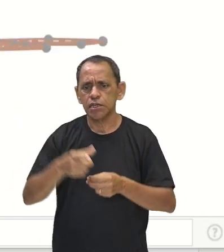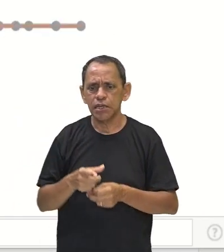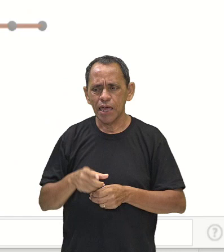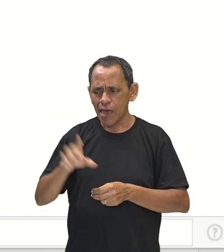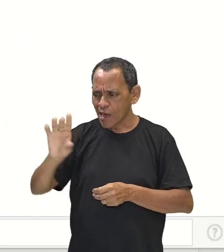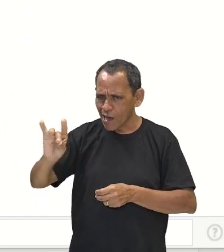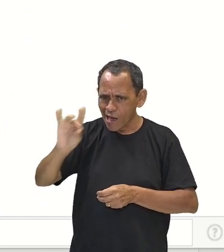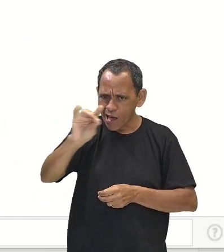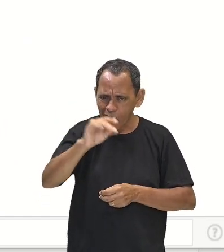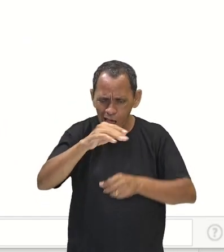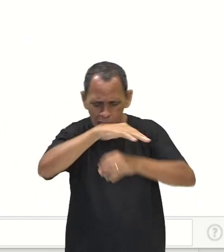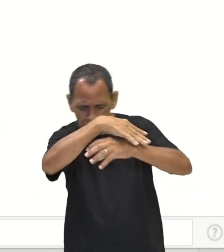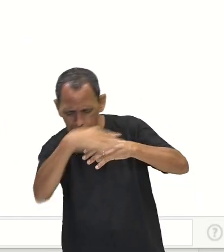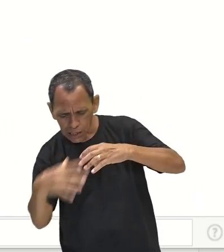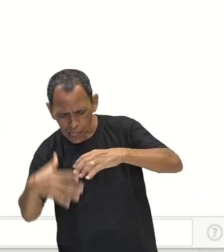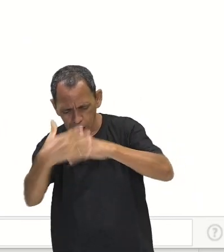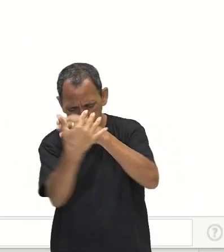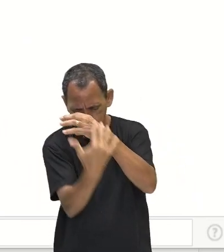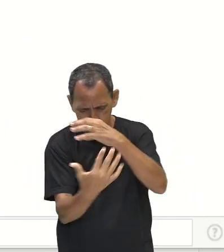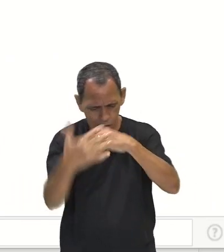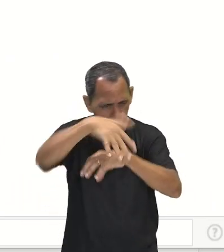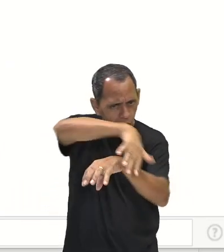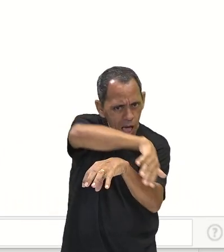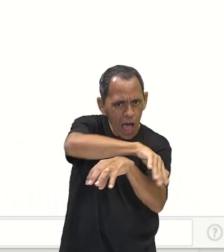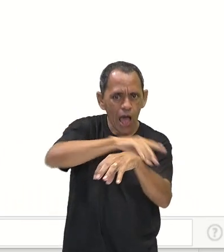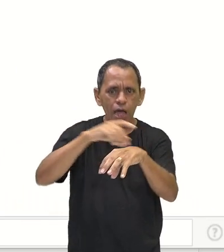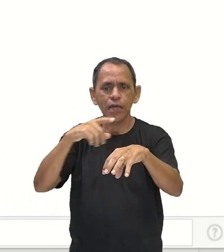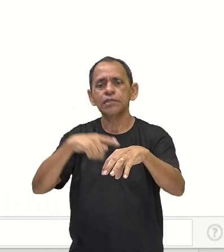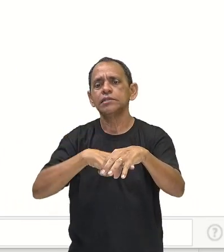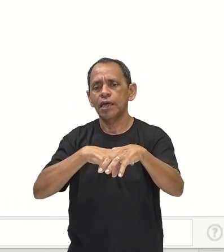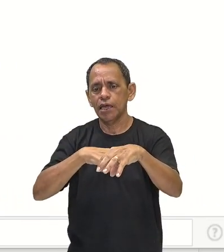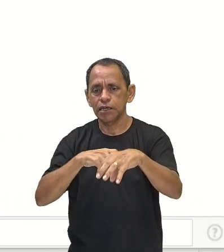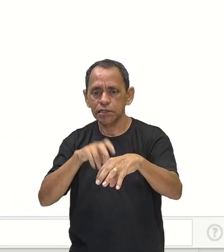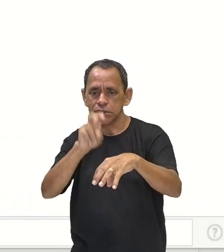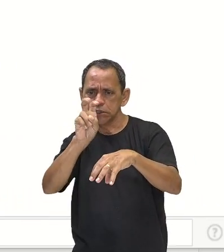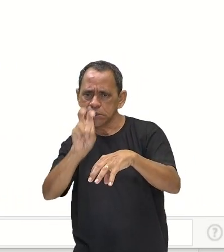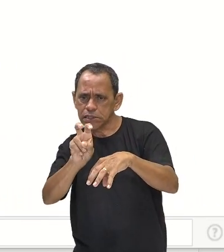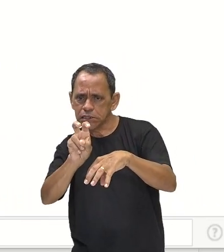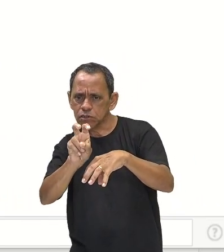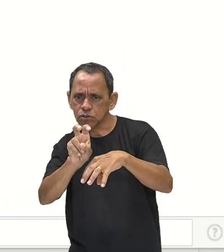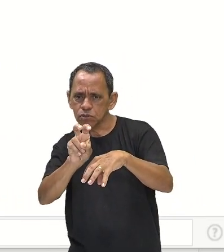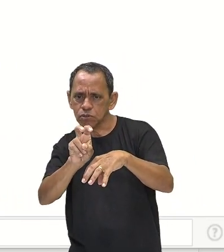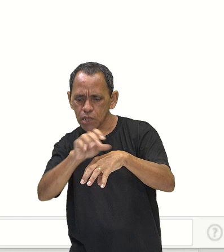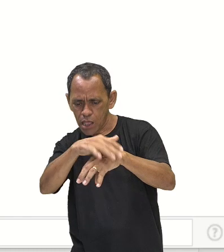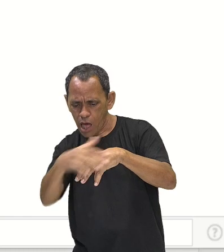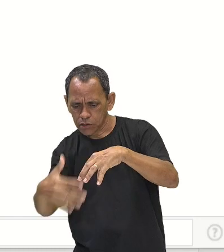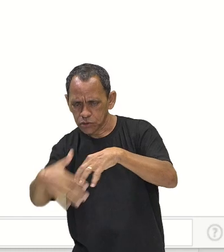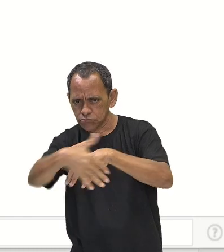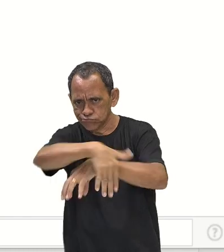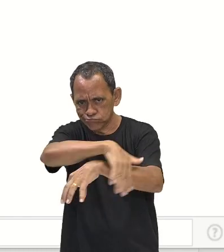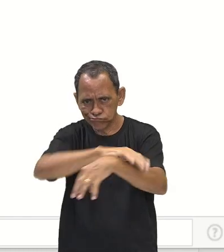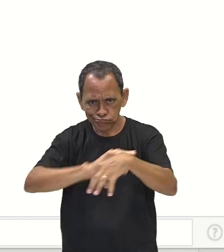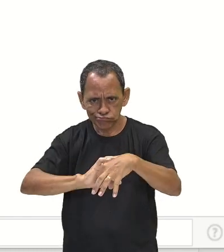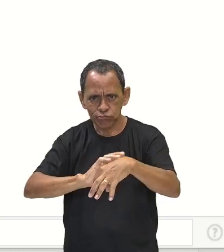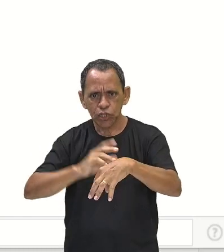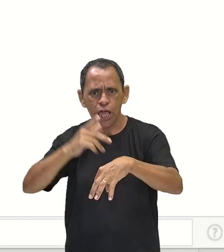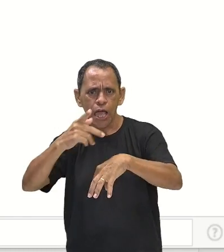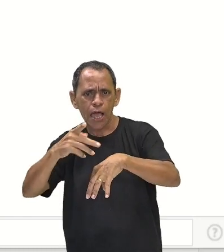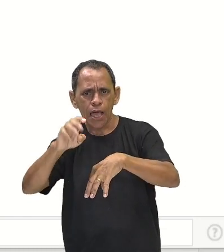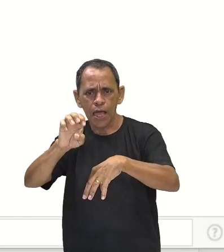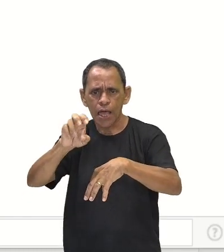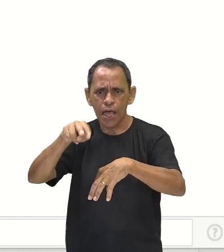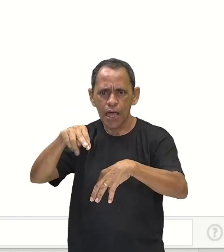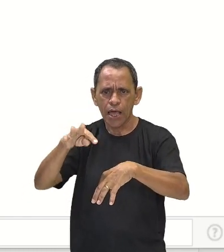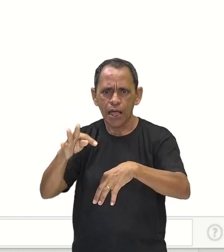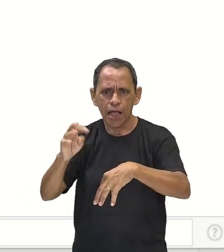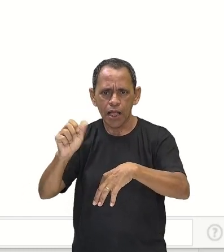cada face dele é um pentágono, né, 5 lados. Lembrando